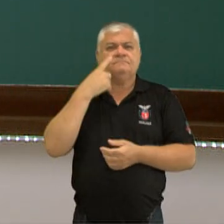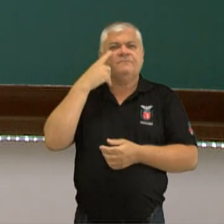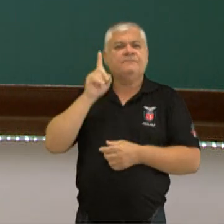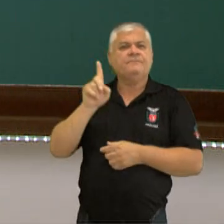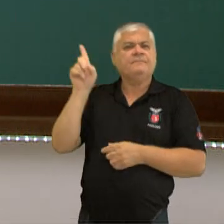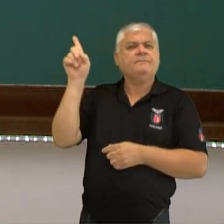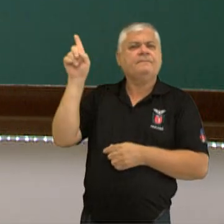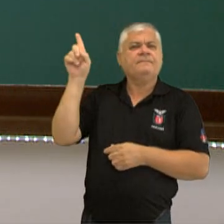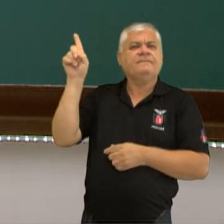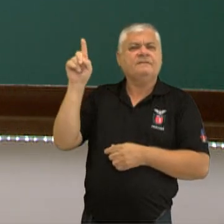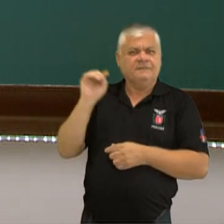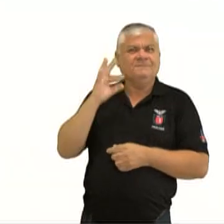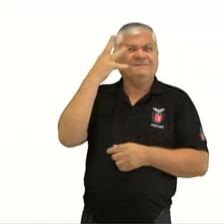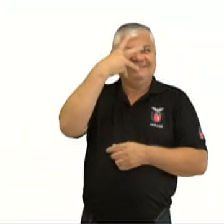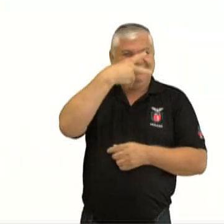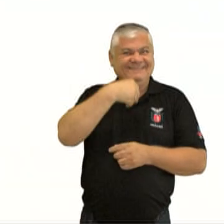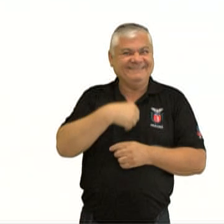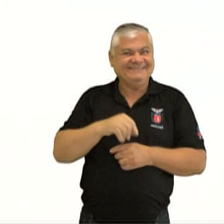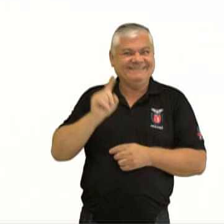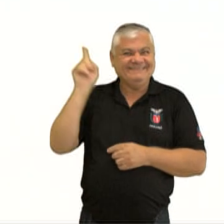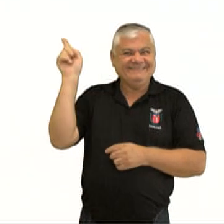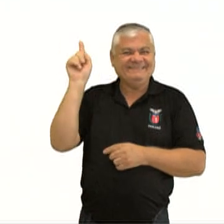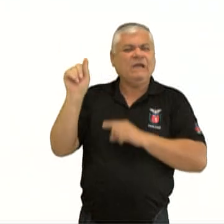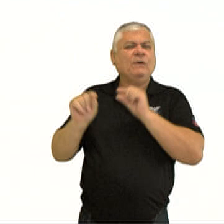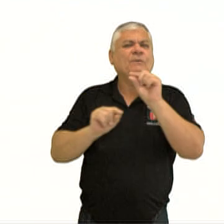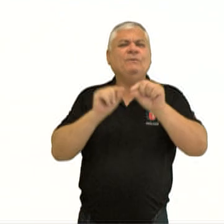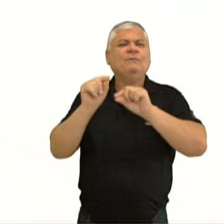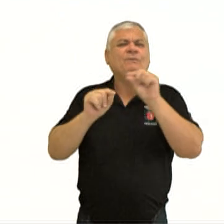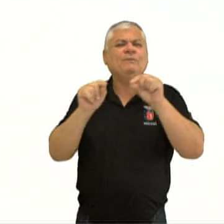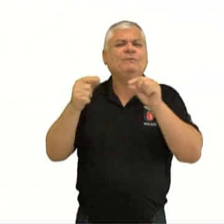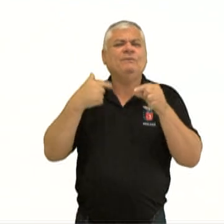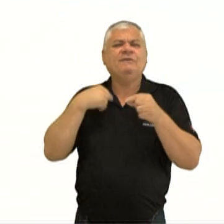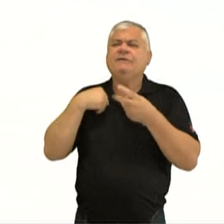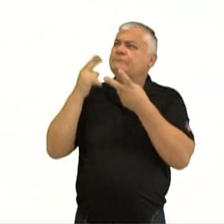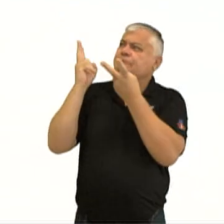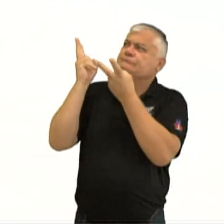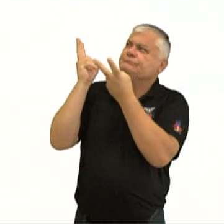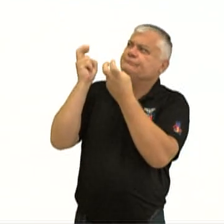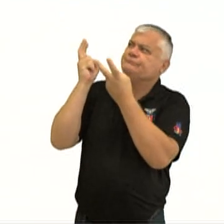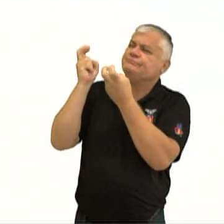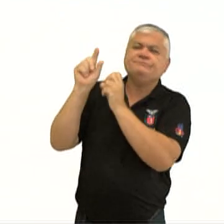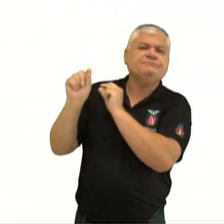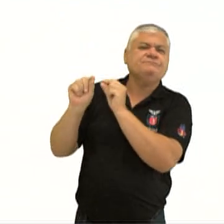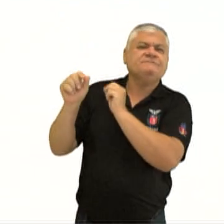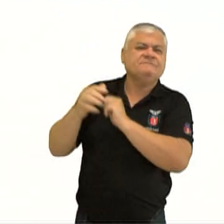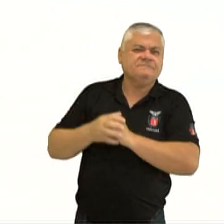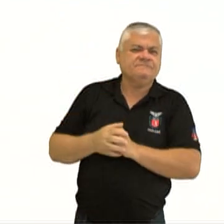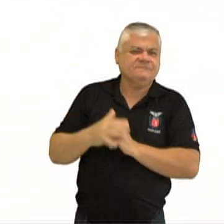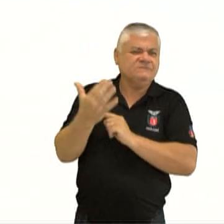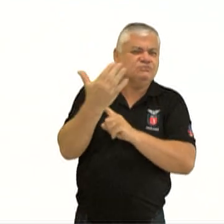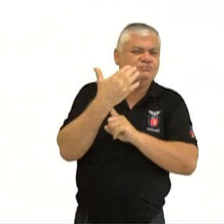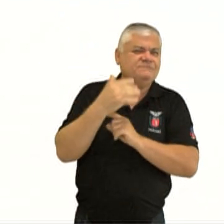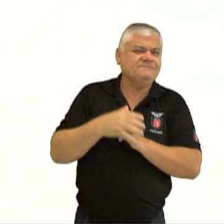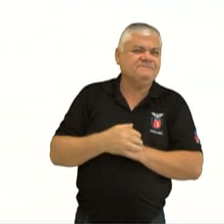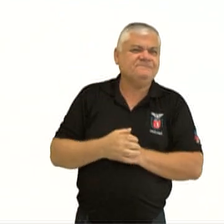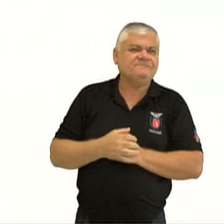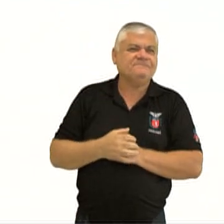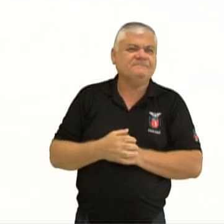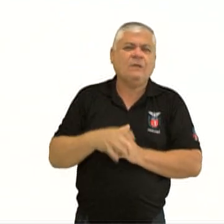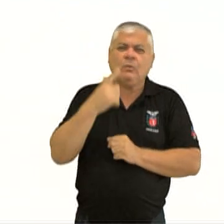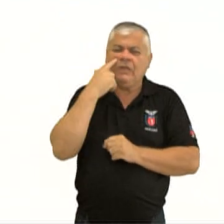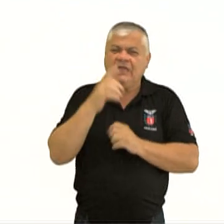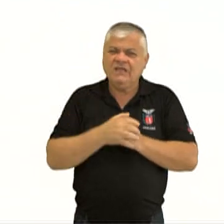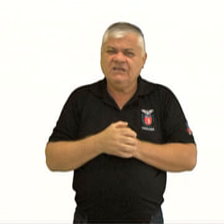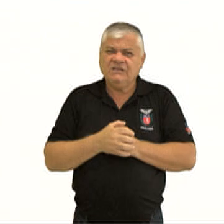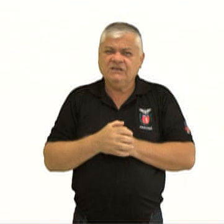imagem? Olha que imagem bonita! O que será que você consegue observar? Me ajuda? A gente percebe o